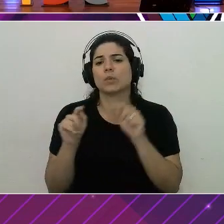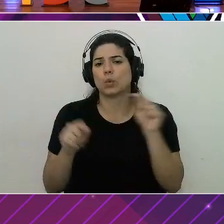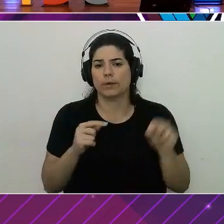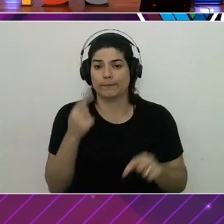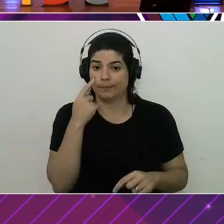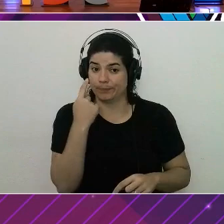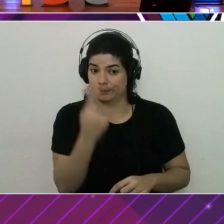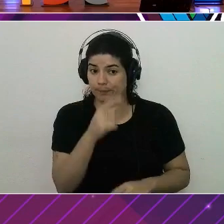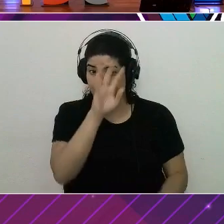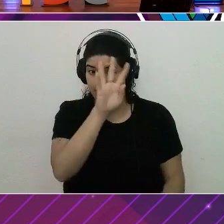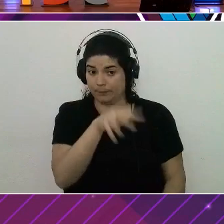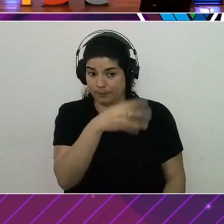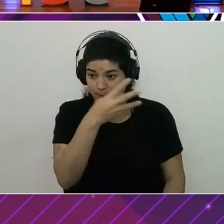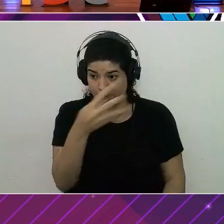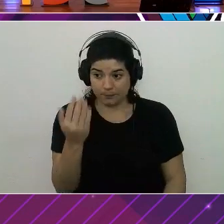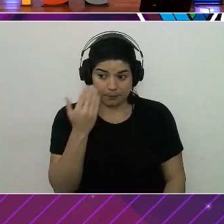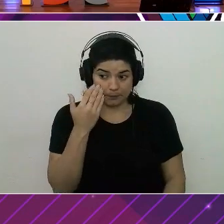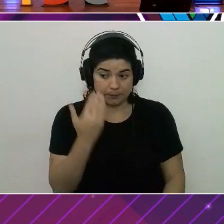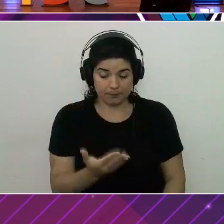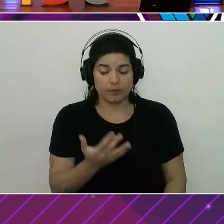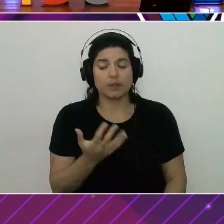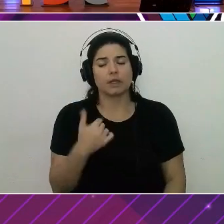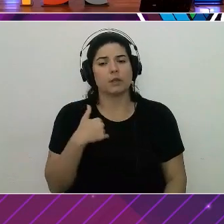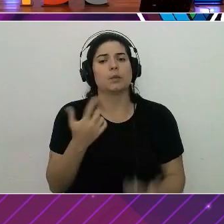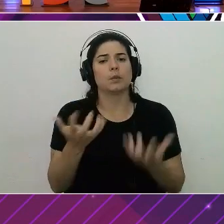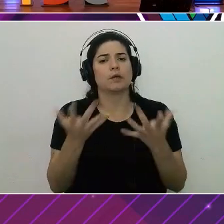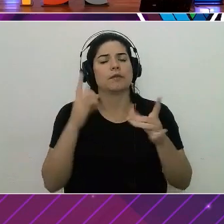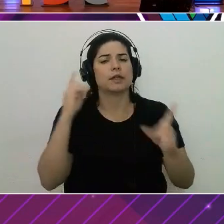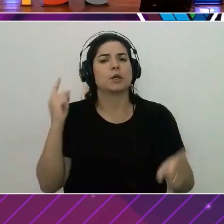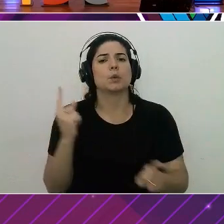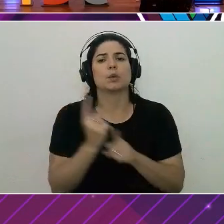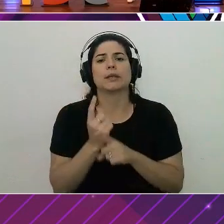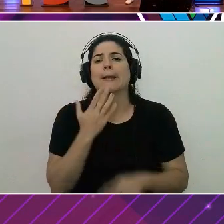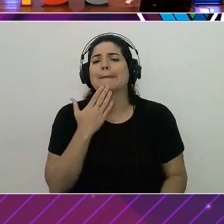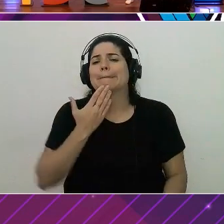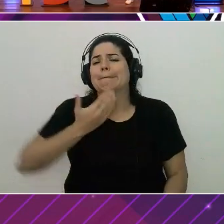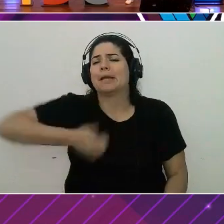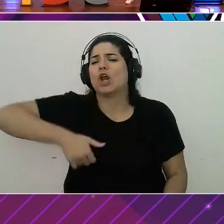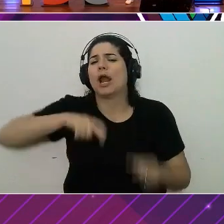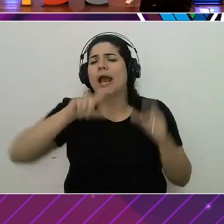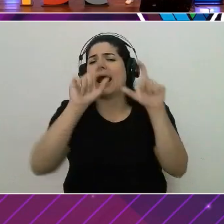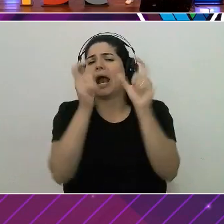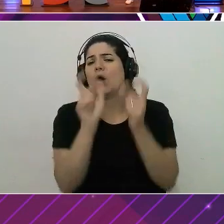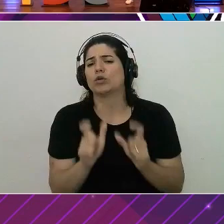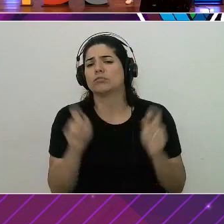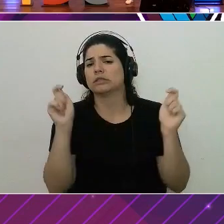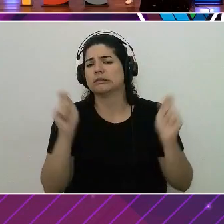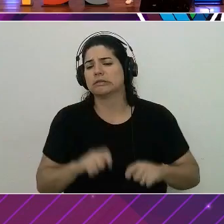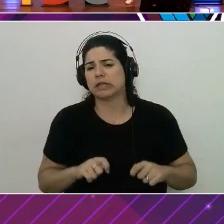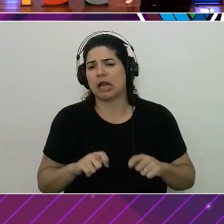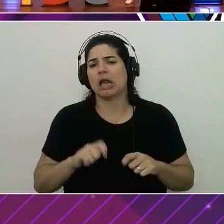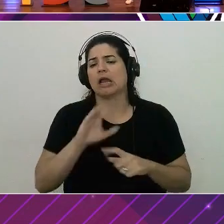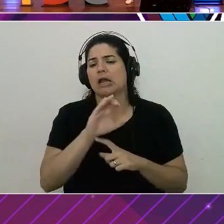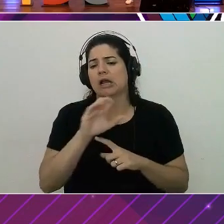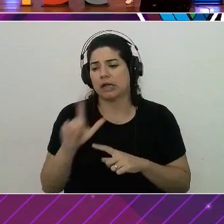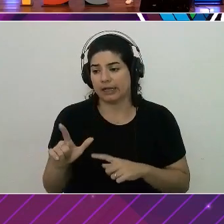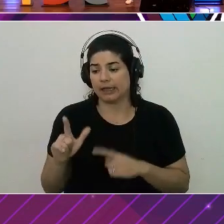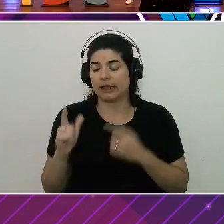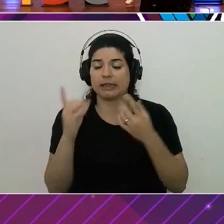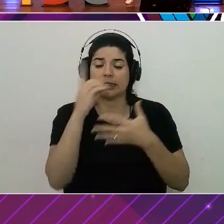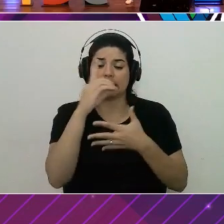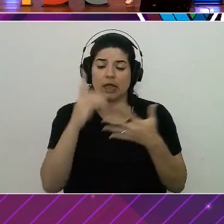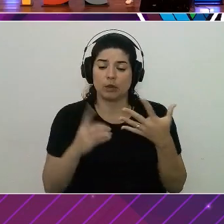tem aqui? Eu quero que você ache o melhor algoritmo de classificação de dados da seguinte forma: